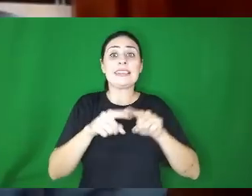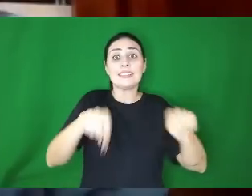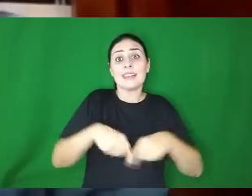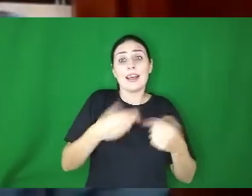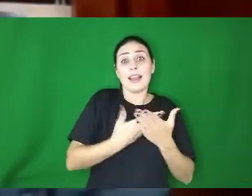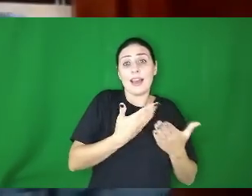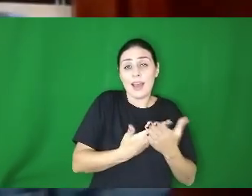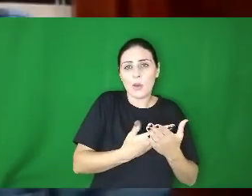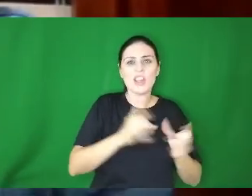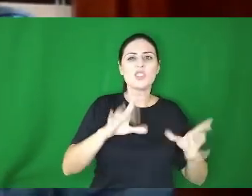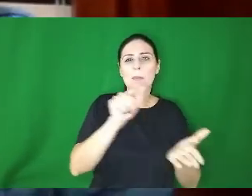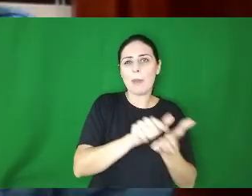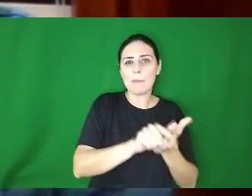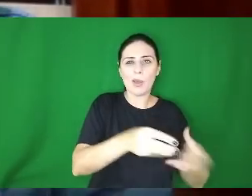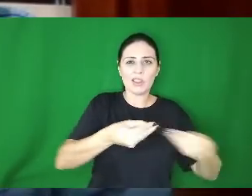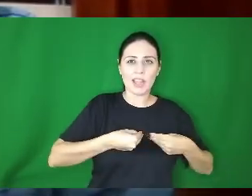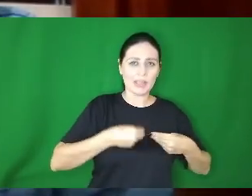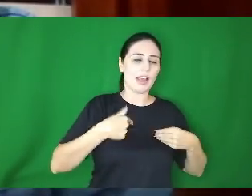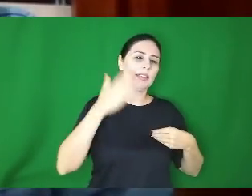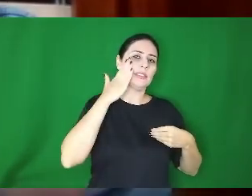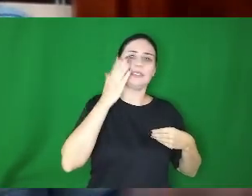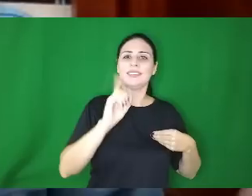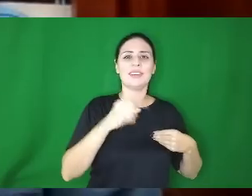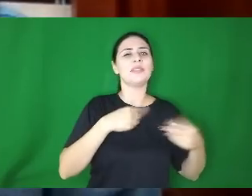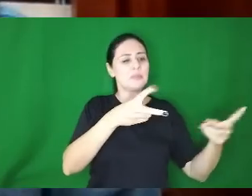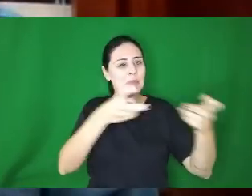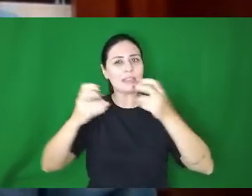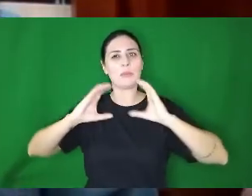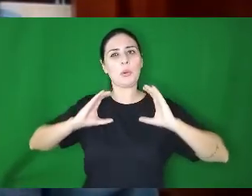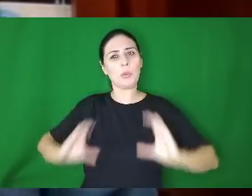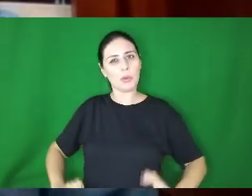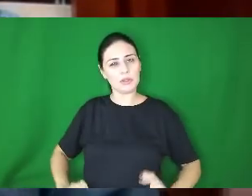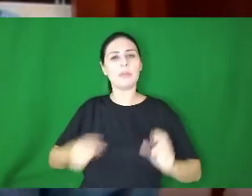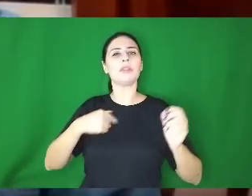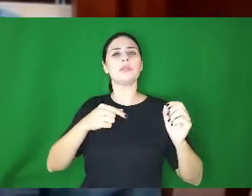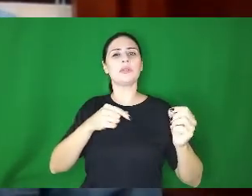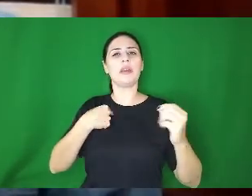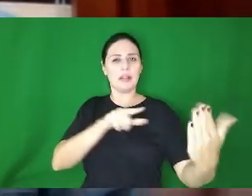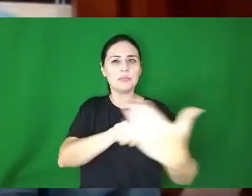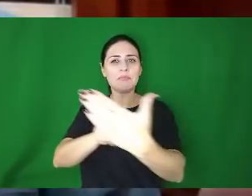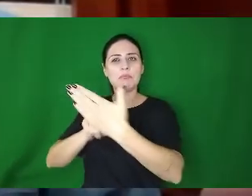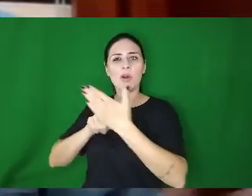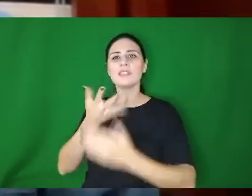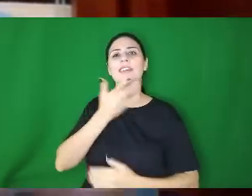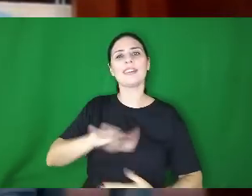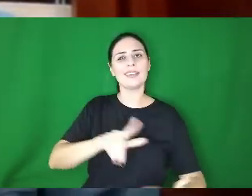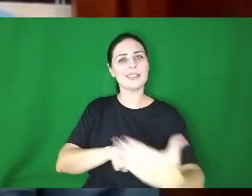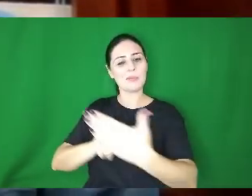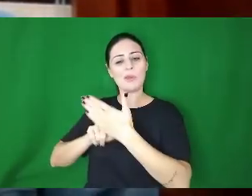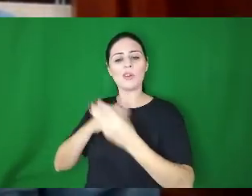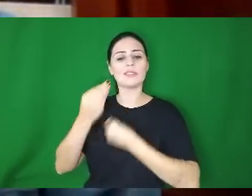com base nesse conhecimento, a gente avançar, isso já está lá na pedagogia histórico-crítica e todos